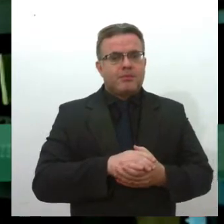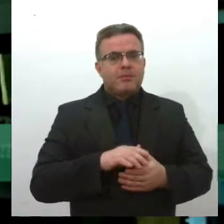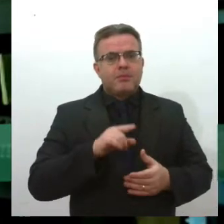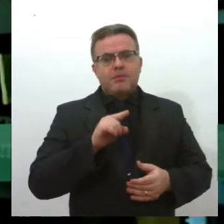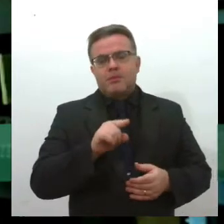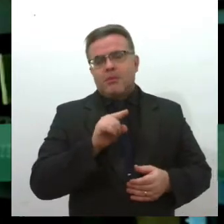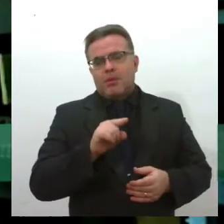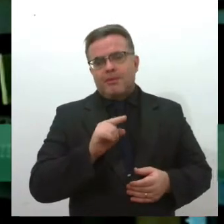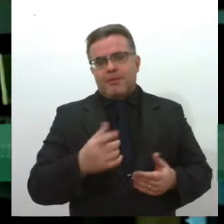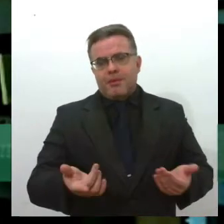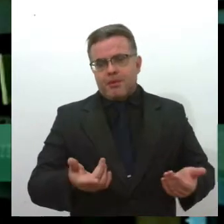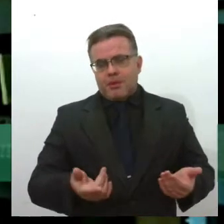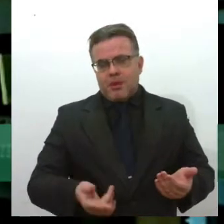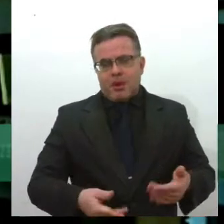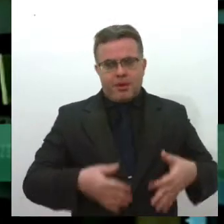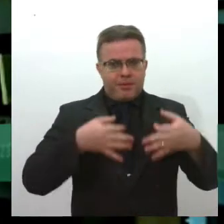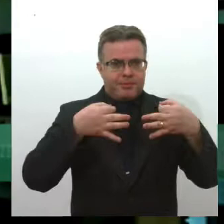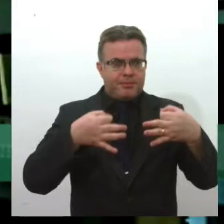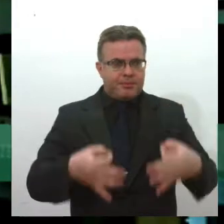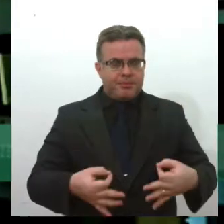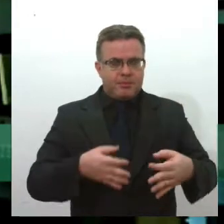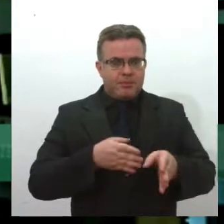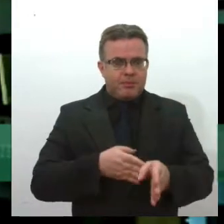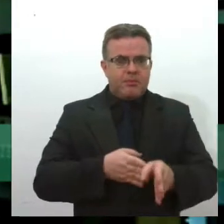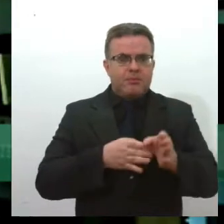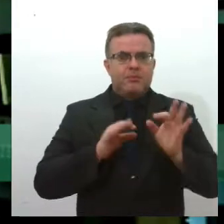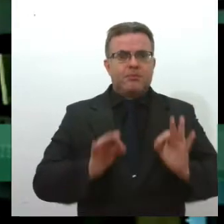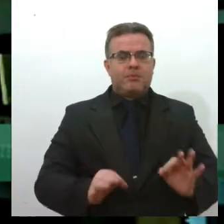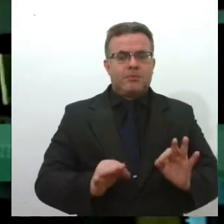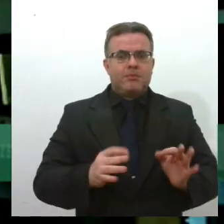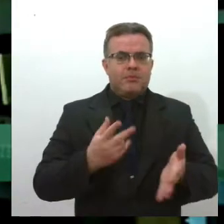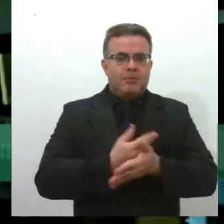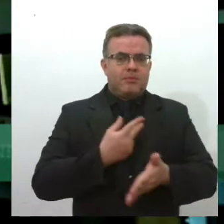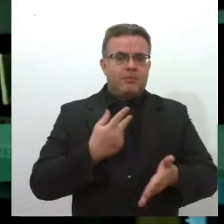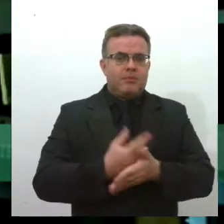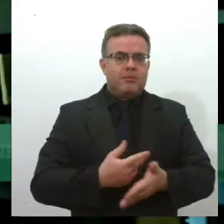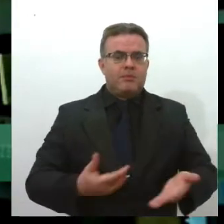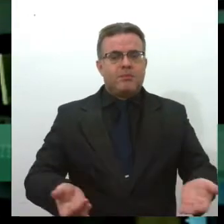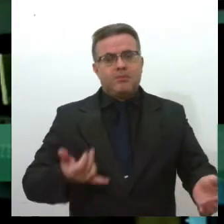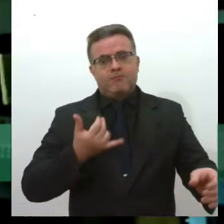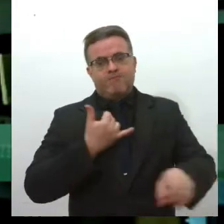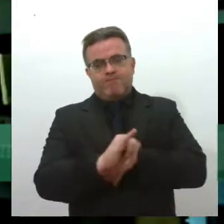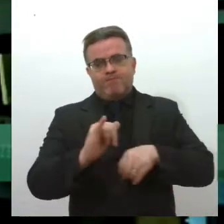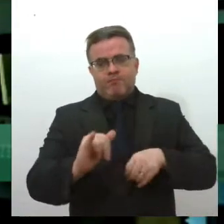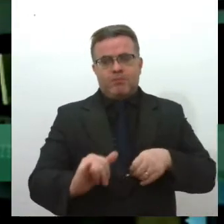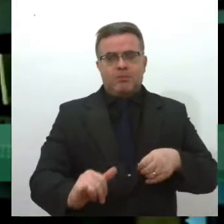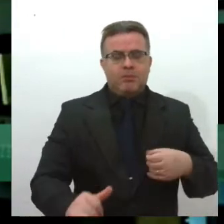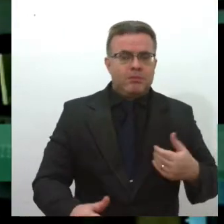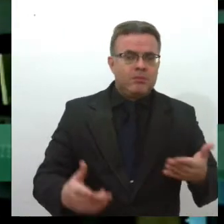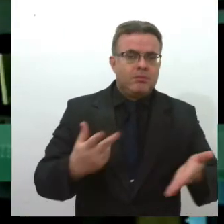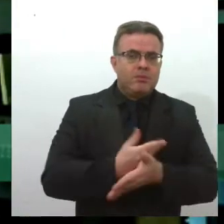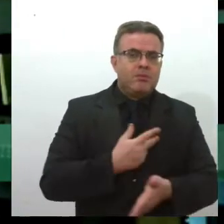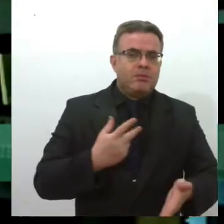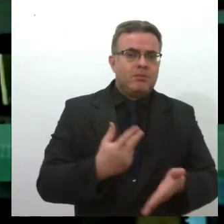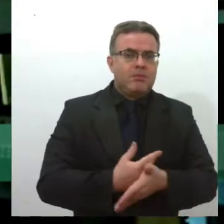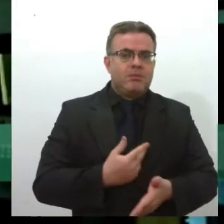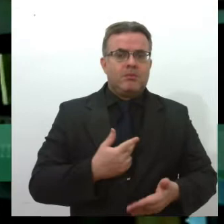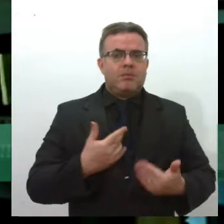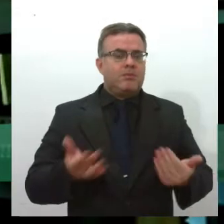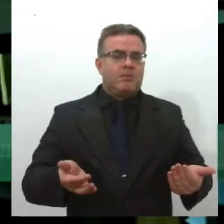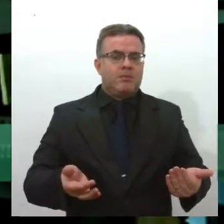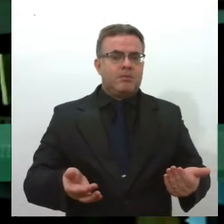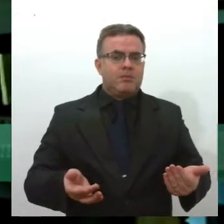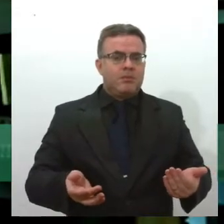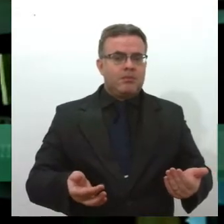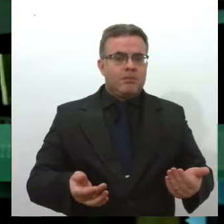Você não fez uma licitação corretamente, teve um cartel, teve uma fraude, não provei que a pessoa fez isso com dolo, não